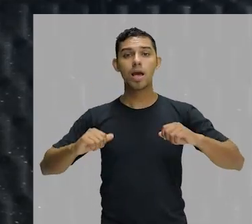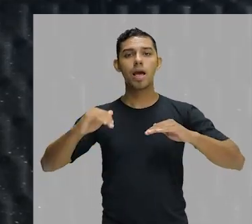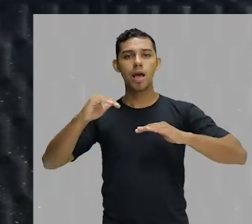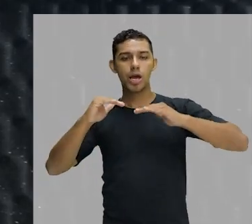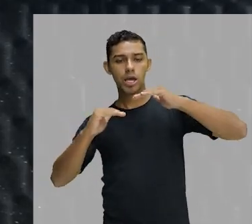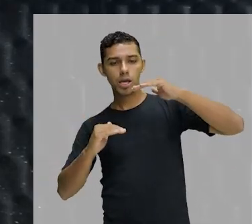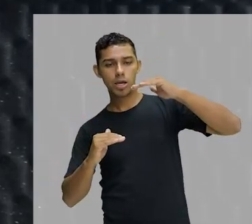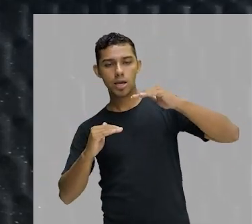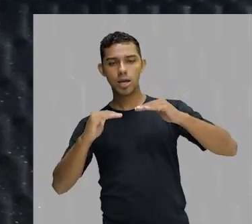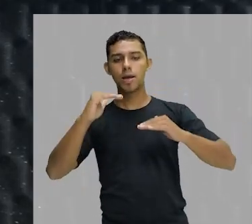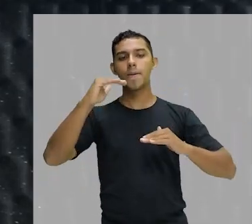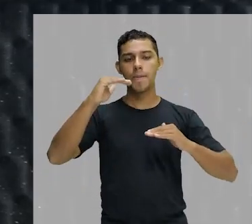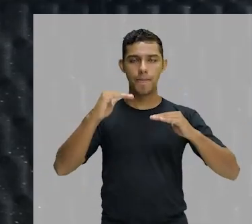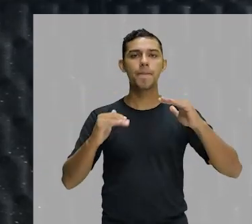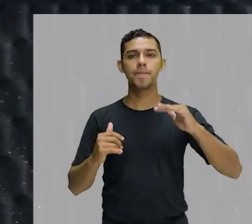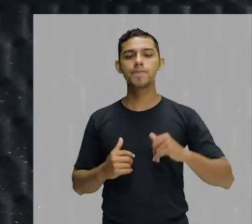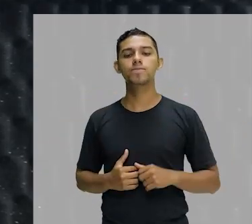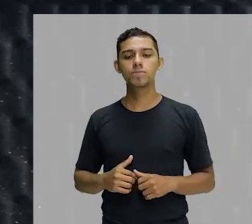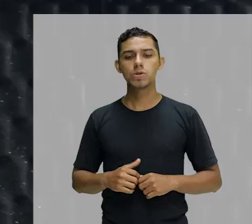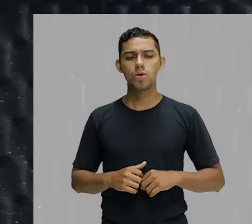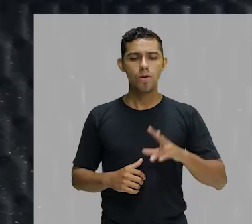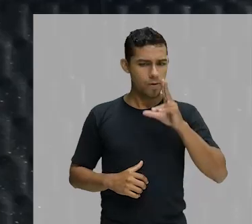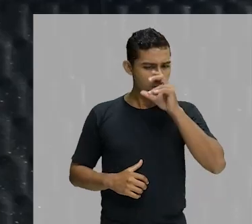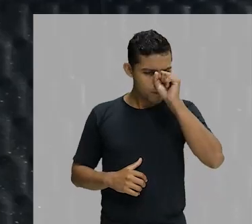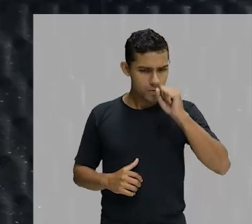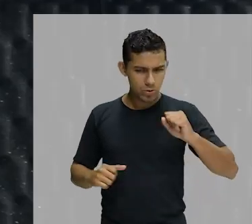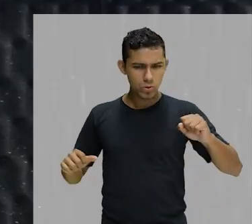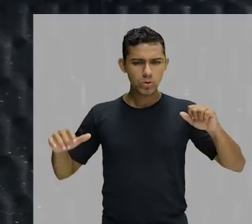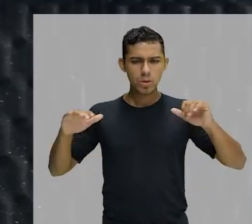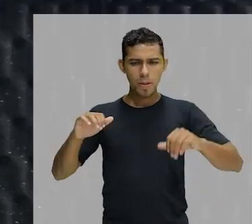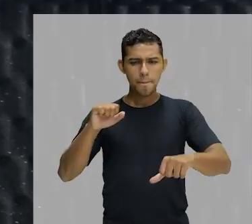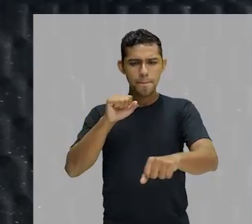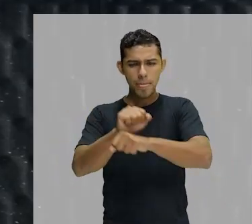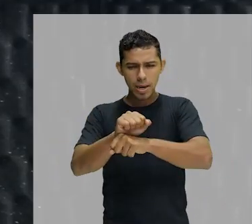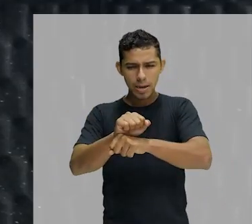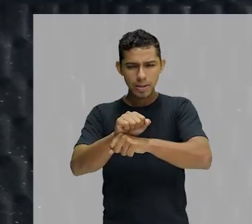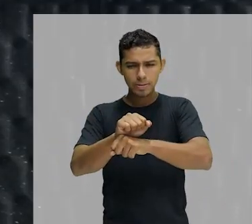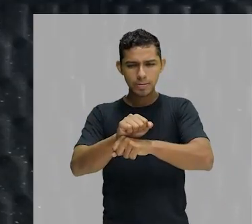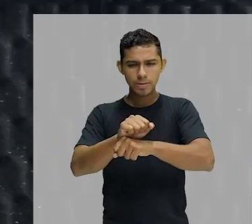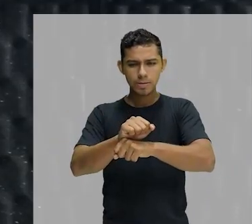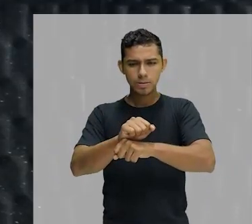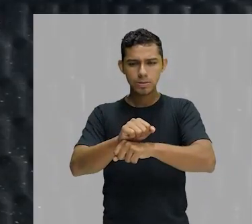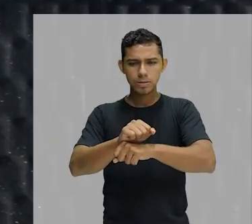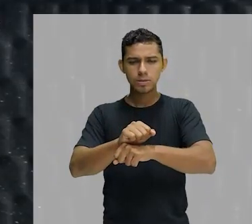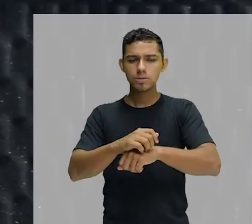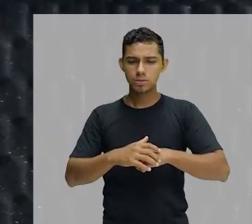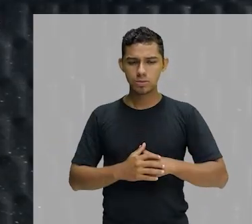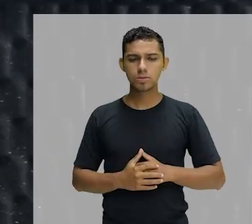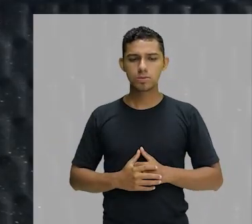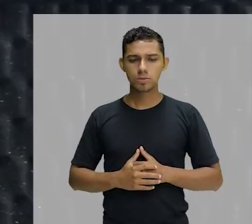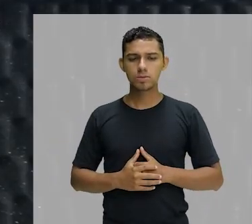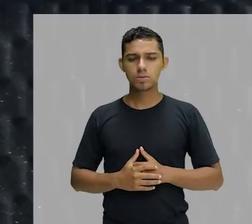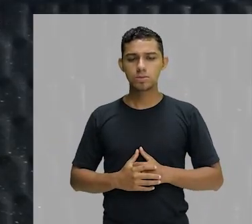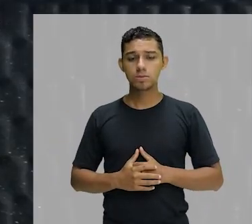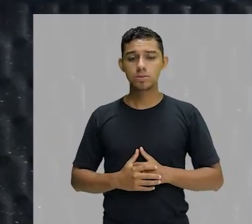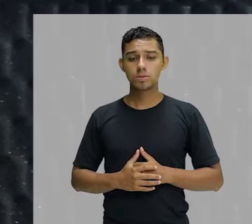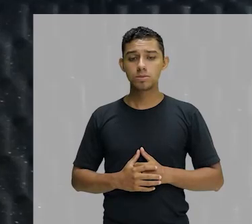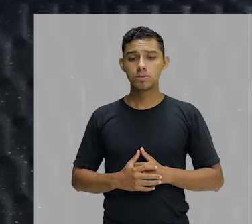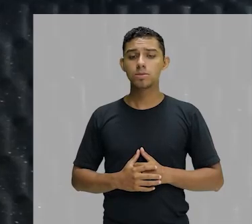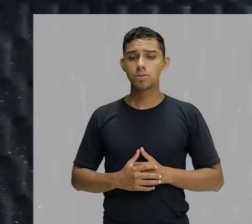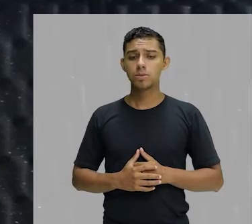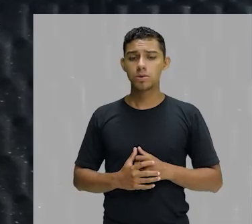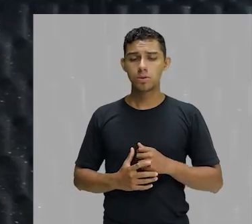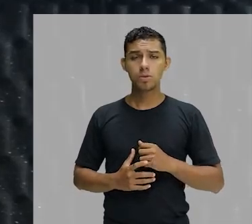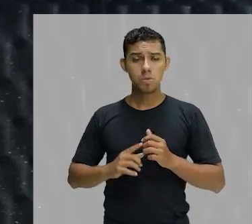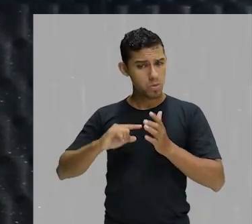quê? Equilíbrio, para que ele se mantenha ali paradinho segurando as argolas. Porque ele vai pontuar muito